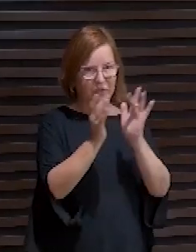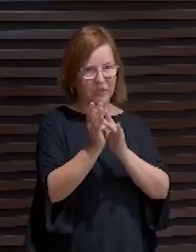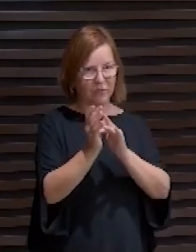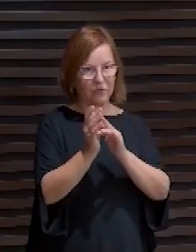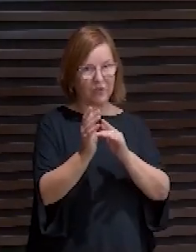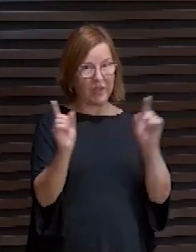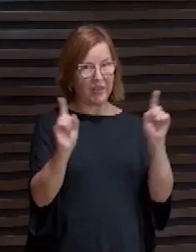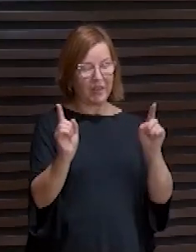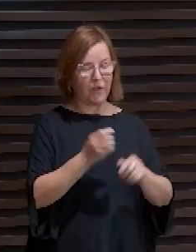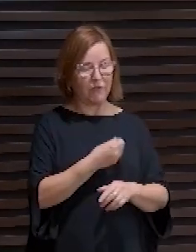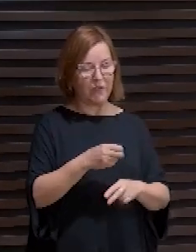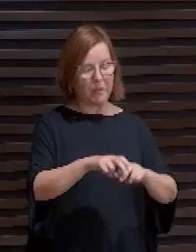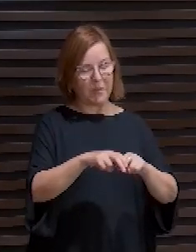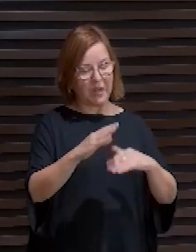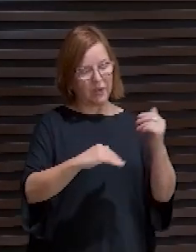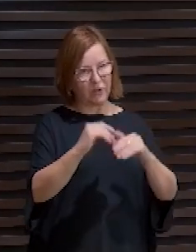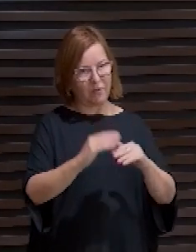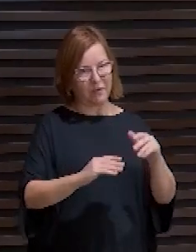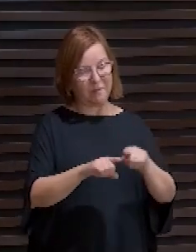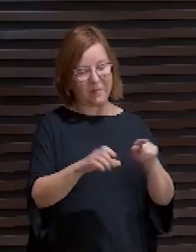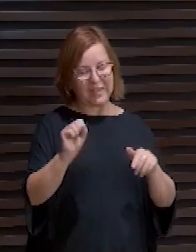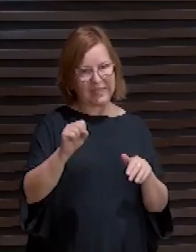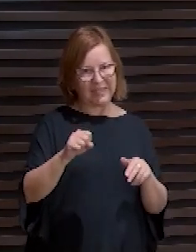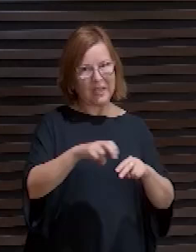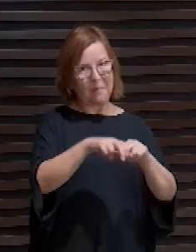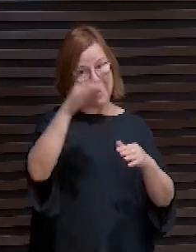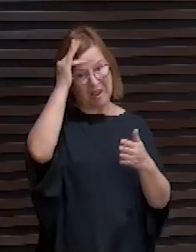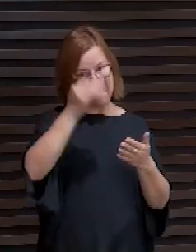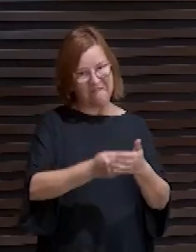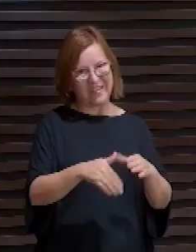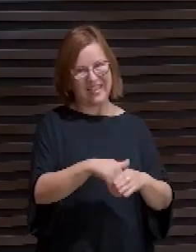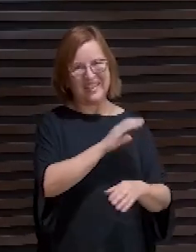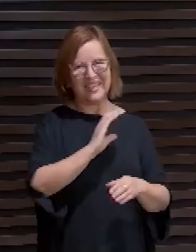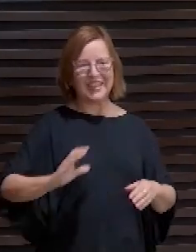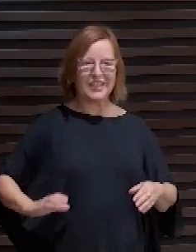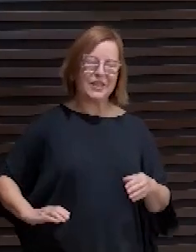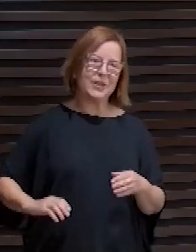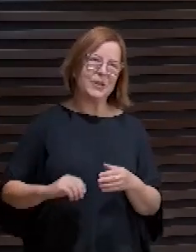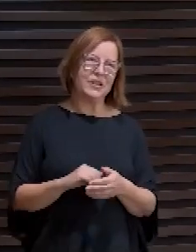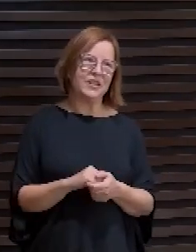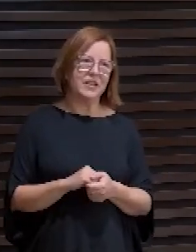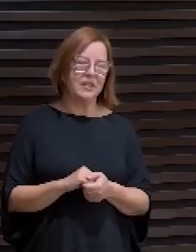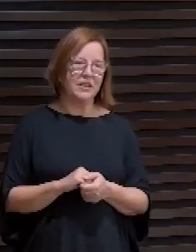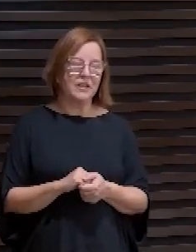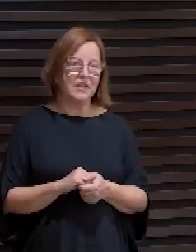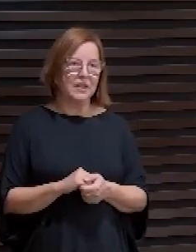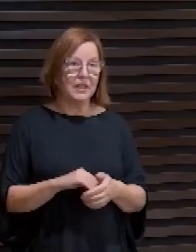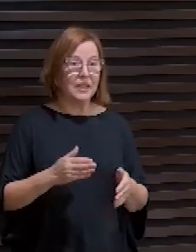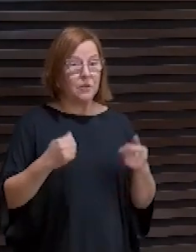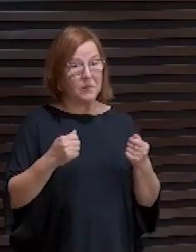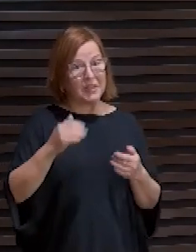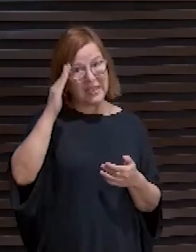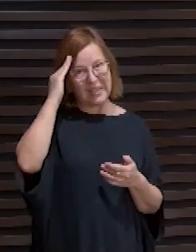em Cristo. E o autor de Hebreus contrasta isso o tempo inteiro para que eles entendam que